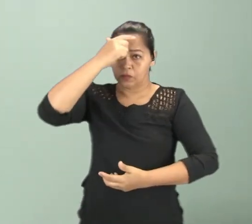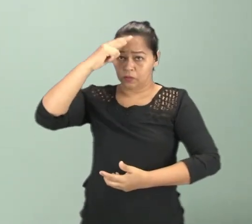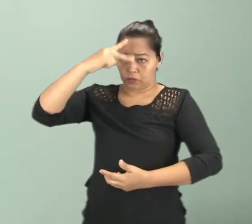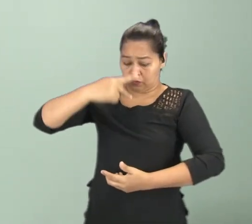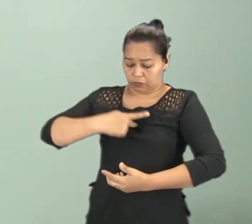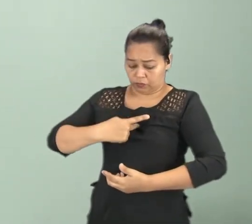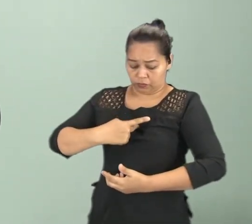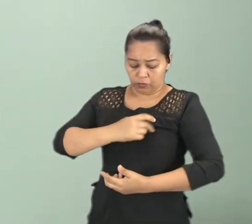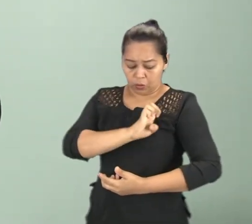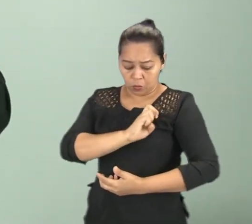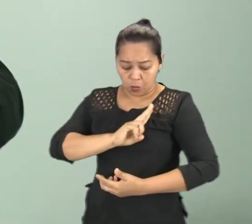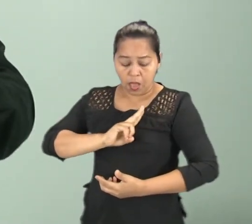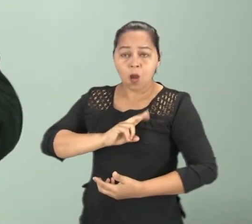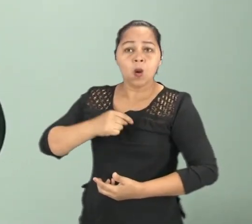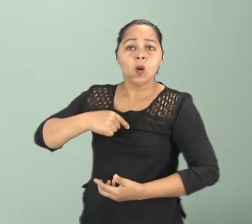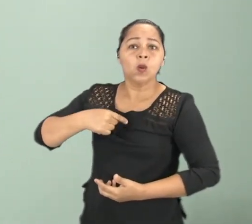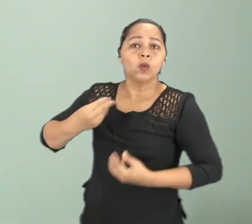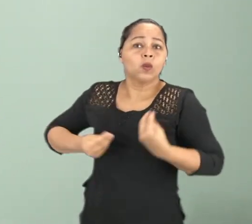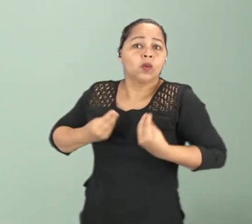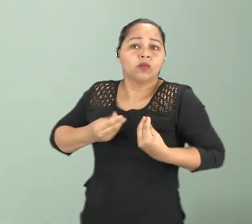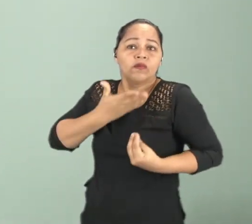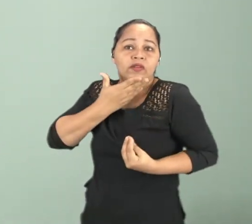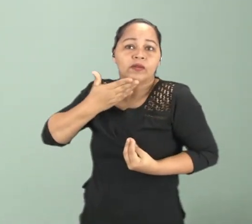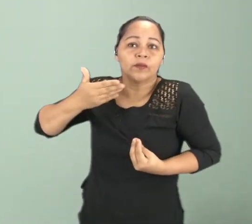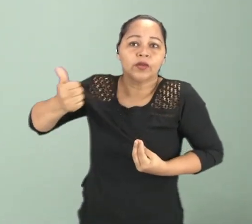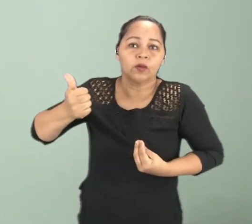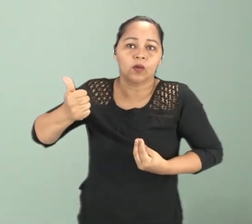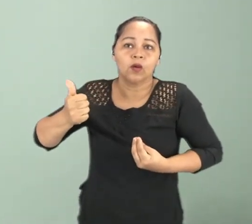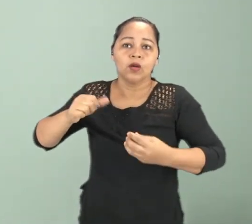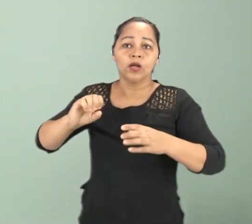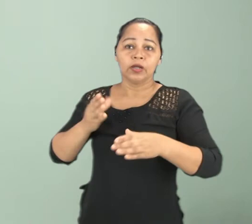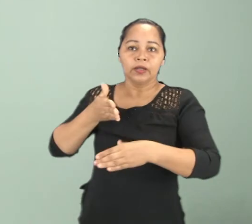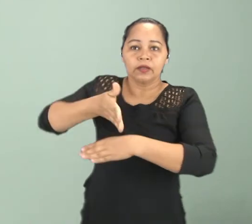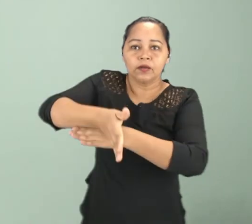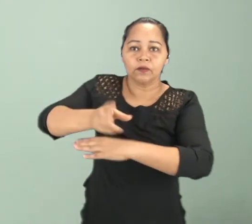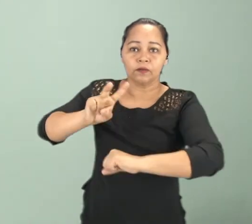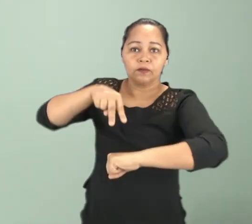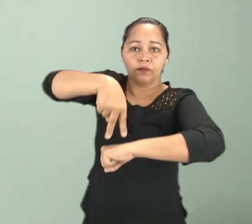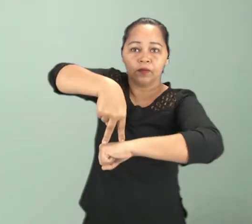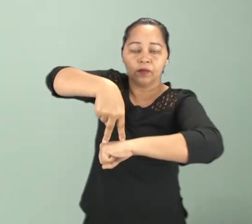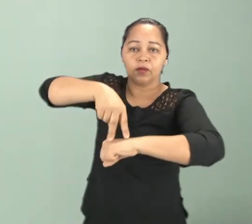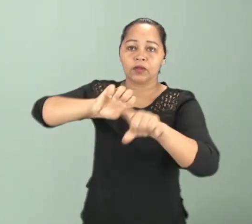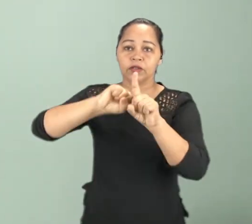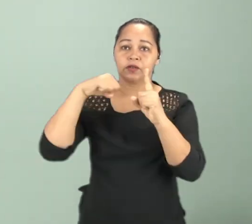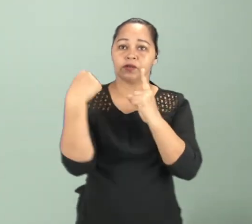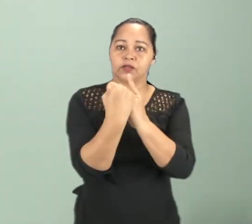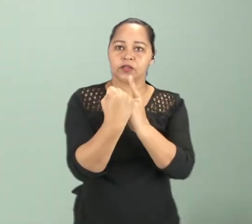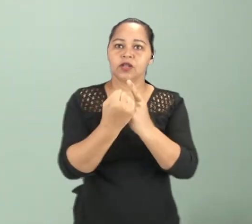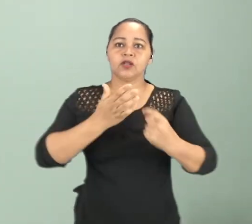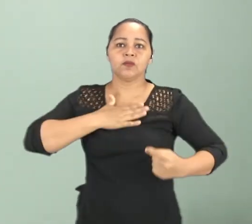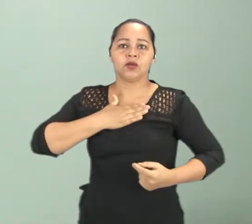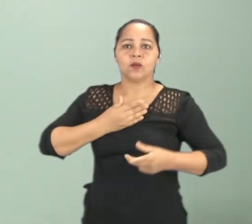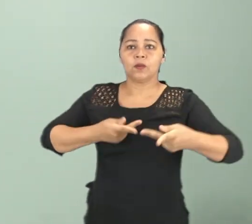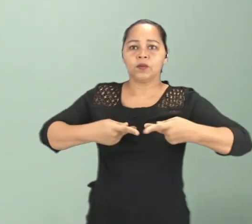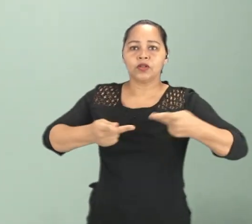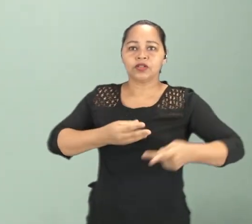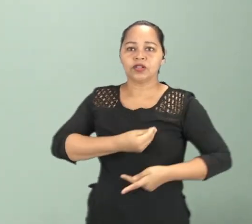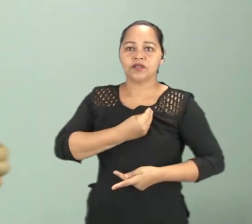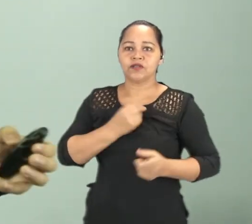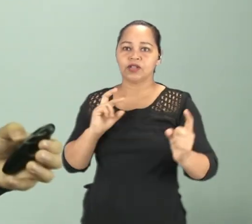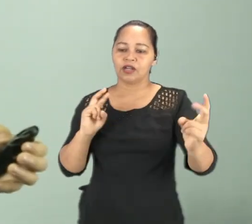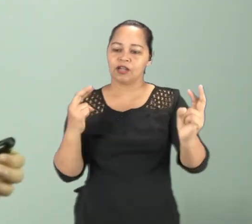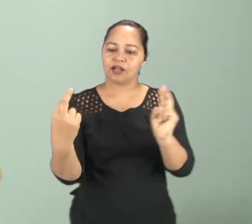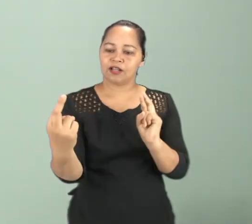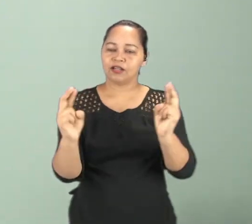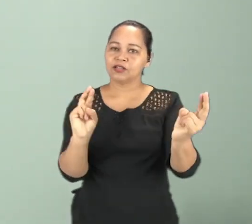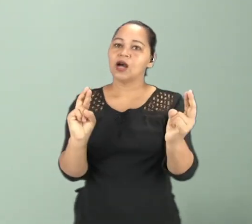sociedade dessa? Como que a gente pode ser melhor dentro de uma sociedade dessa, fazer um projeto de vida e a nossa relação com o outro?